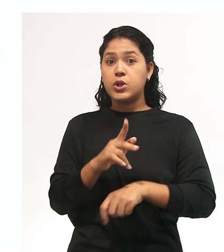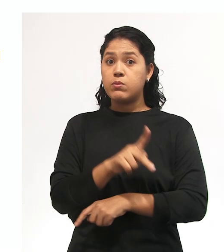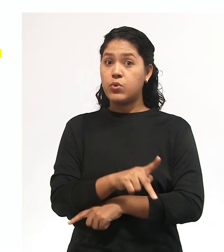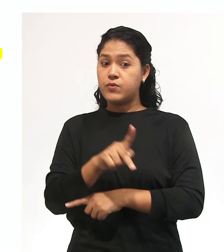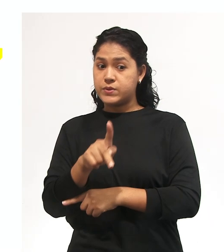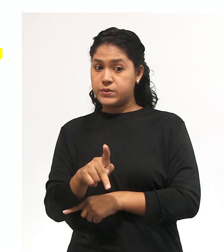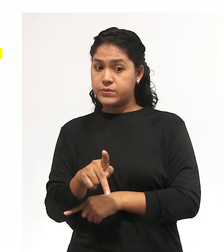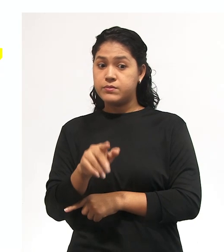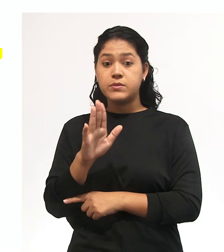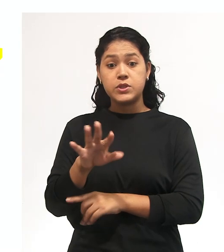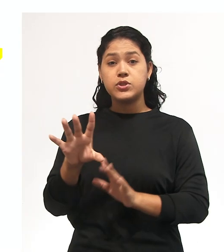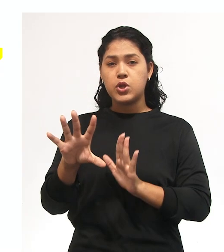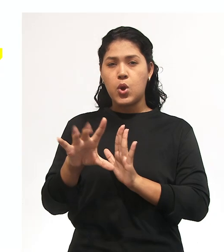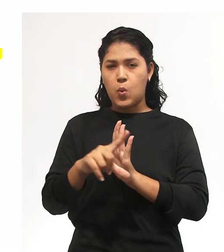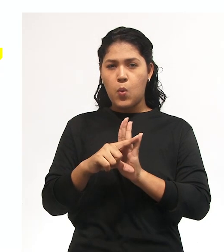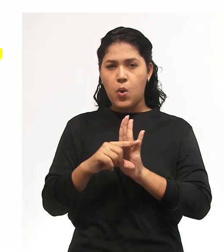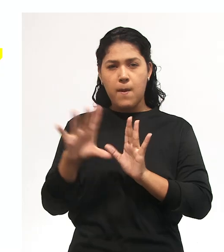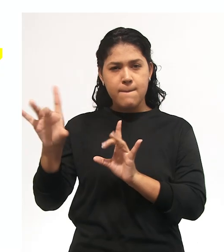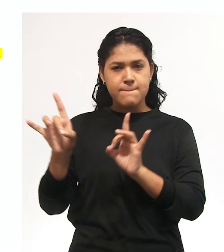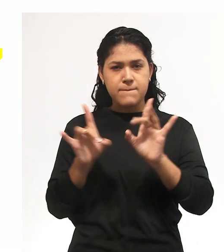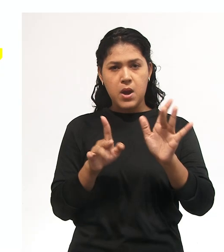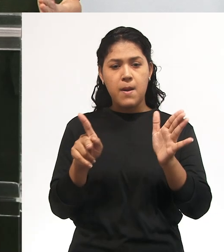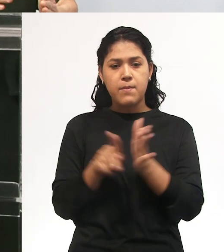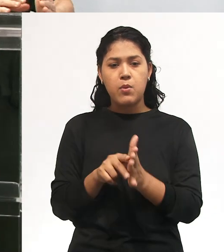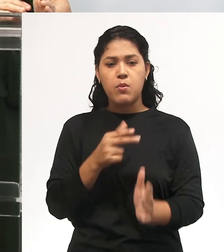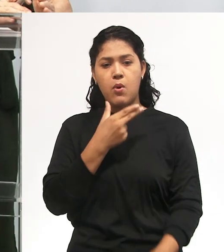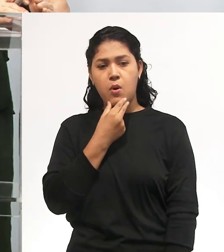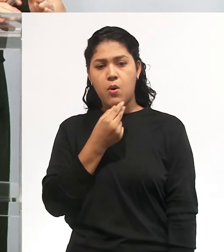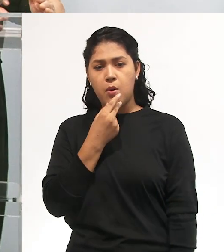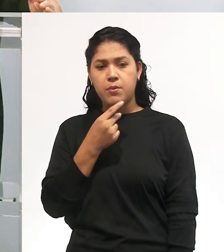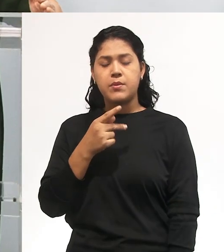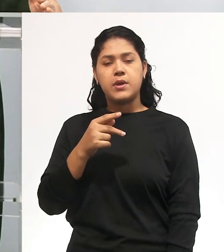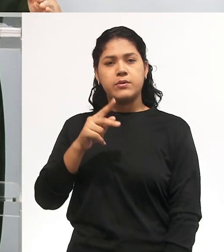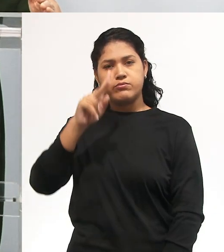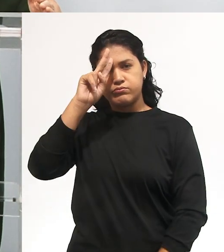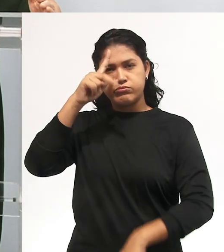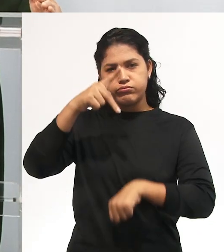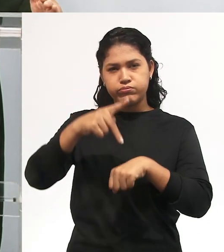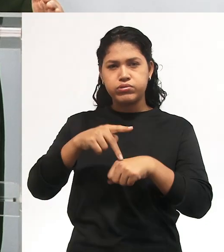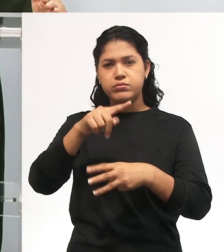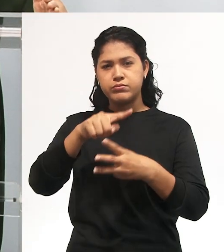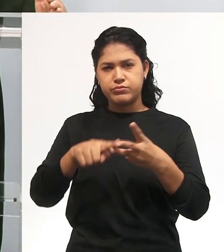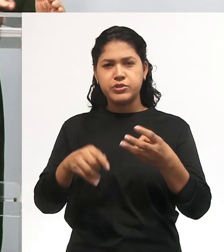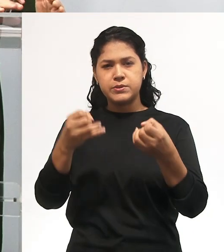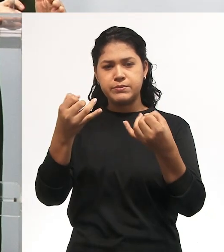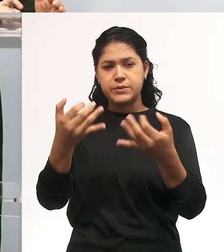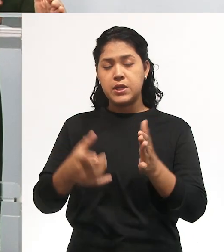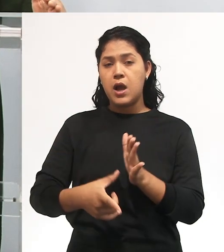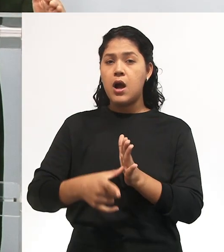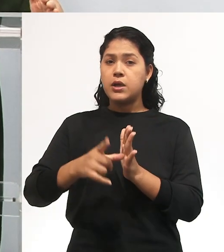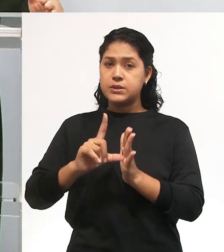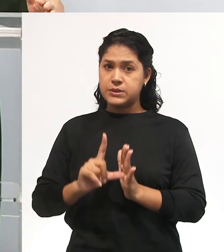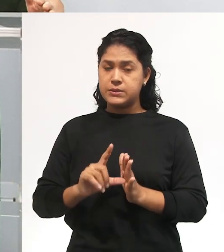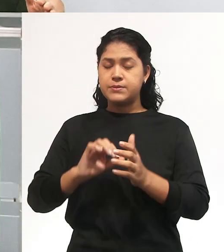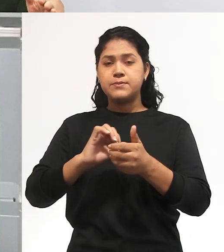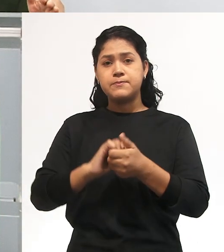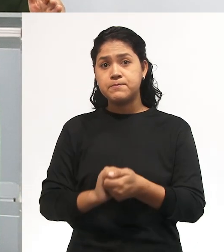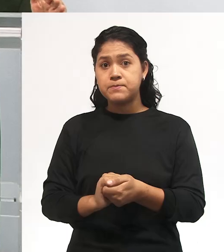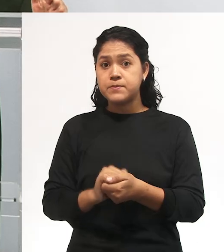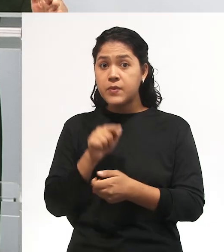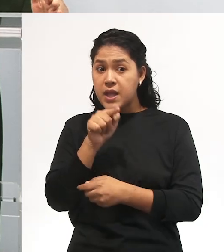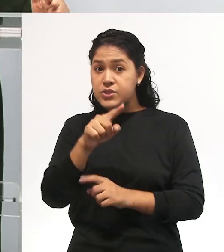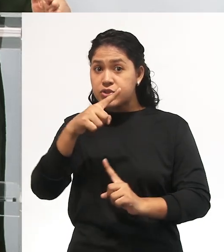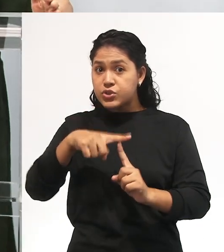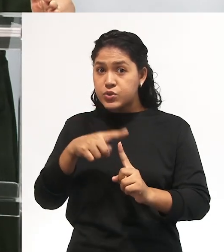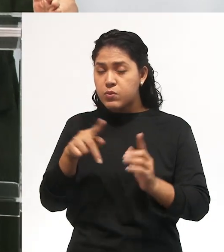é do autor Perrenot. Na avaliação formativa, ela é uma avaliação que permite uma formação mais ampla do